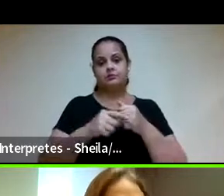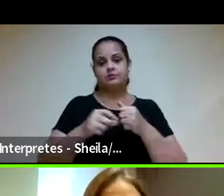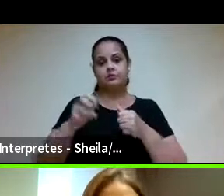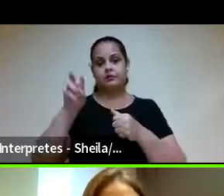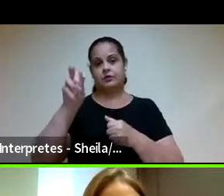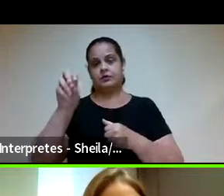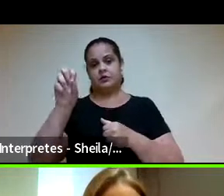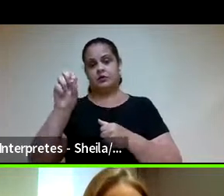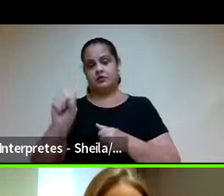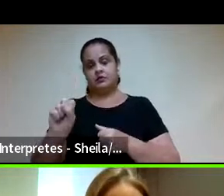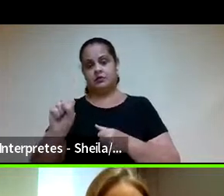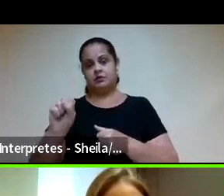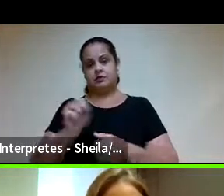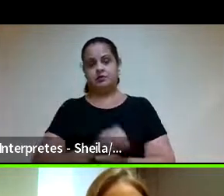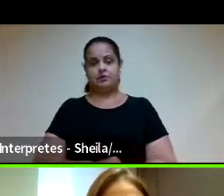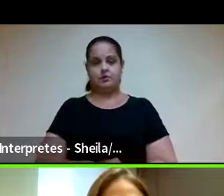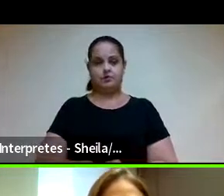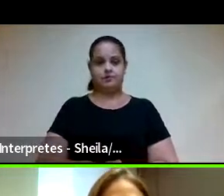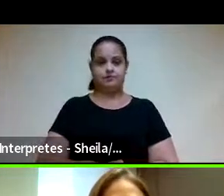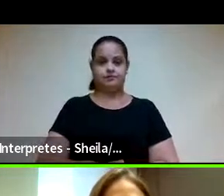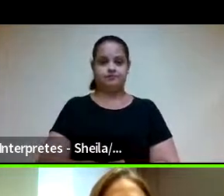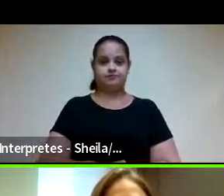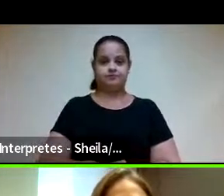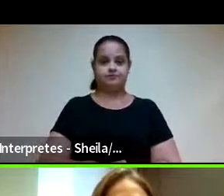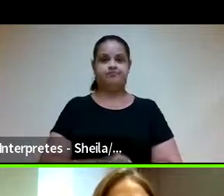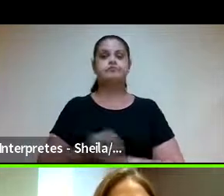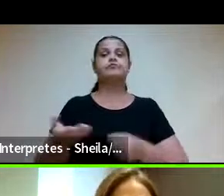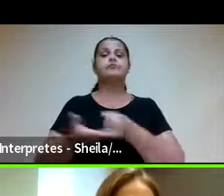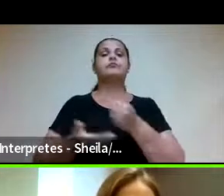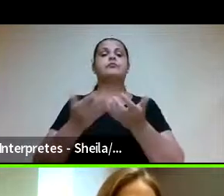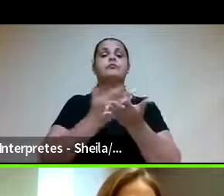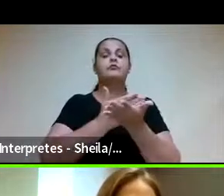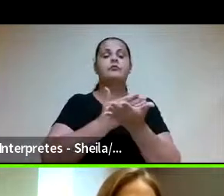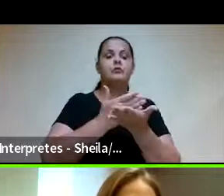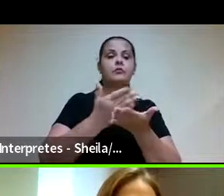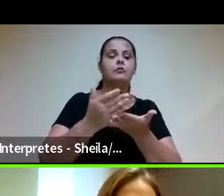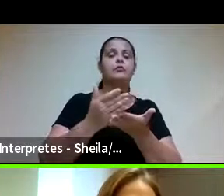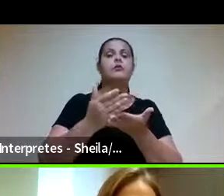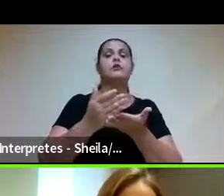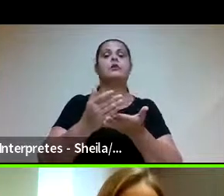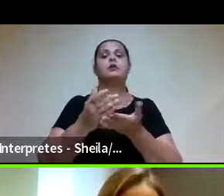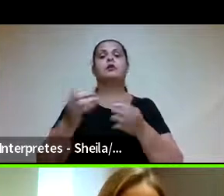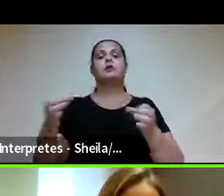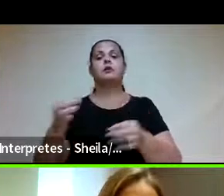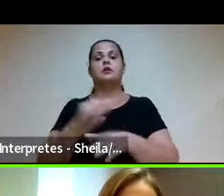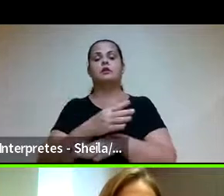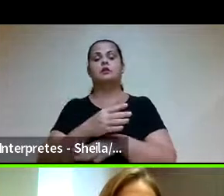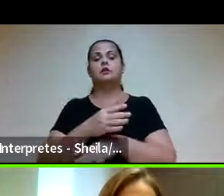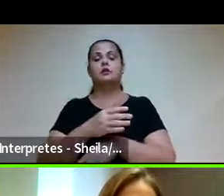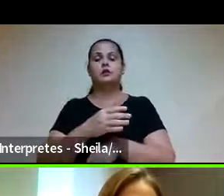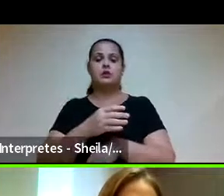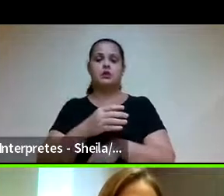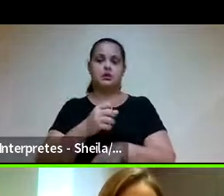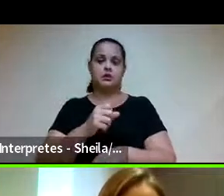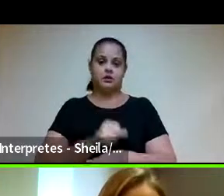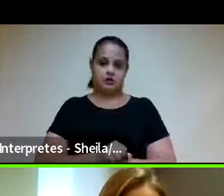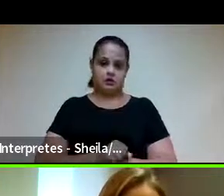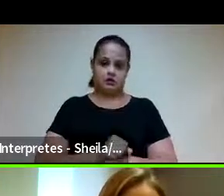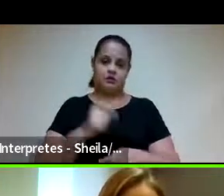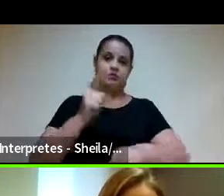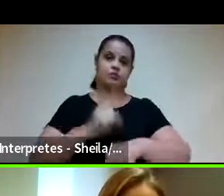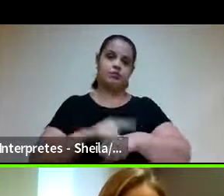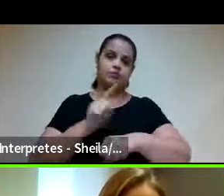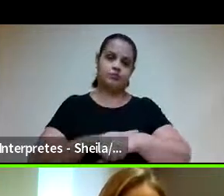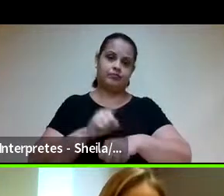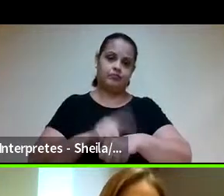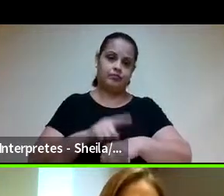resolução 23.609, que estabelece o início do cômputo desse prazo a partir do fim do tríduo legal, que é o prazo que o juiz tem para